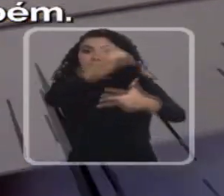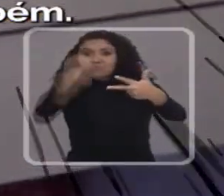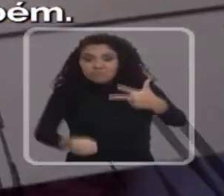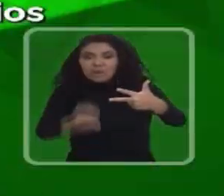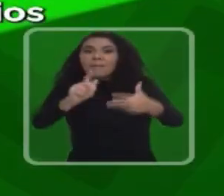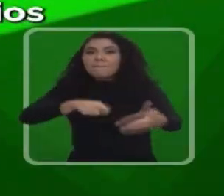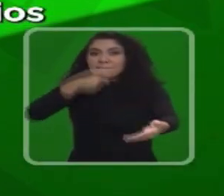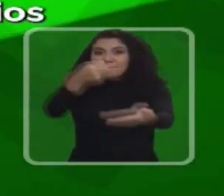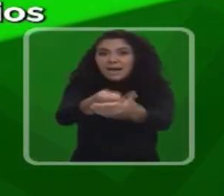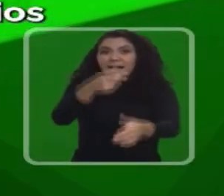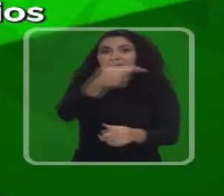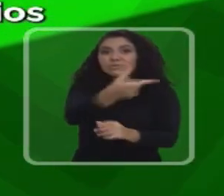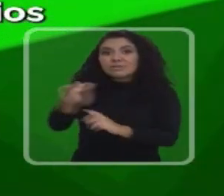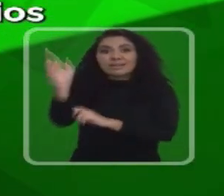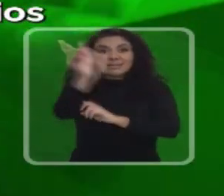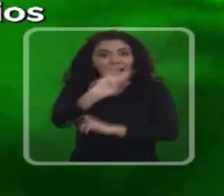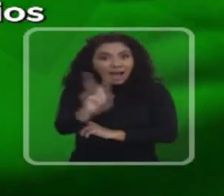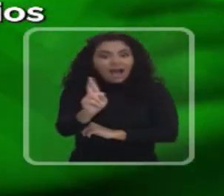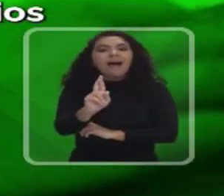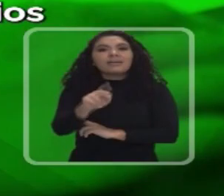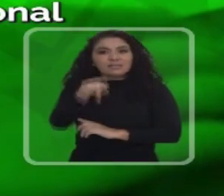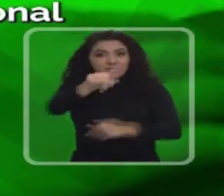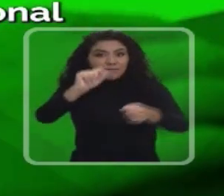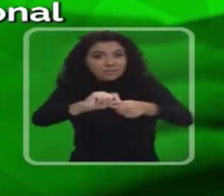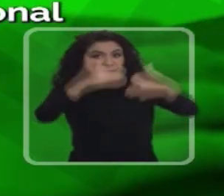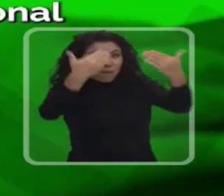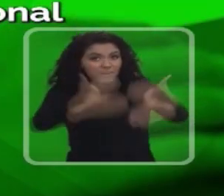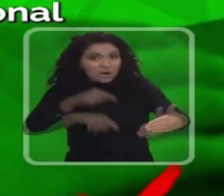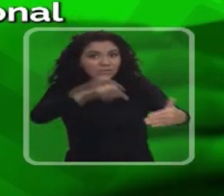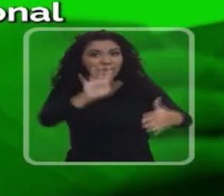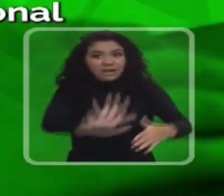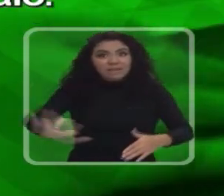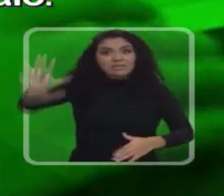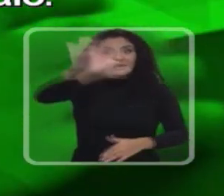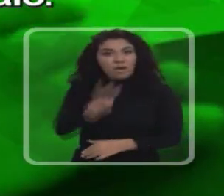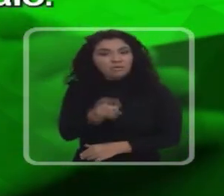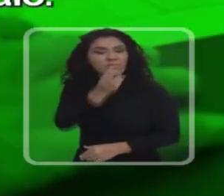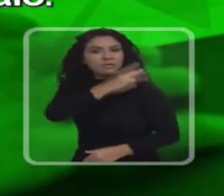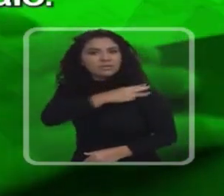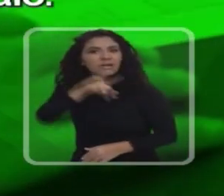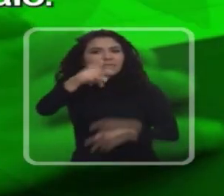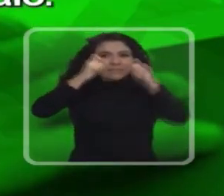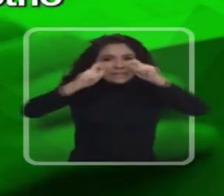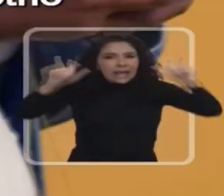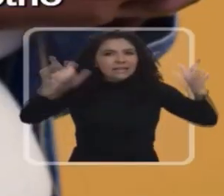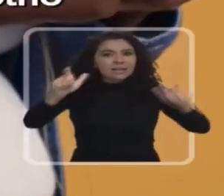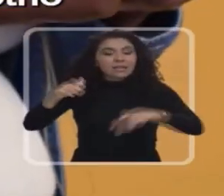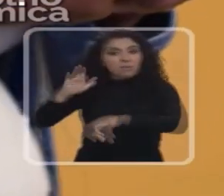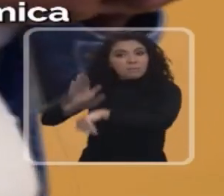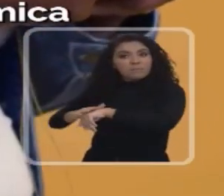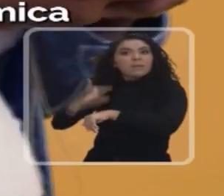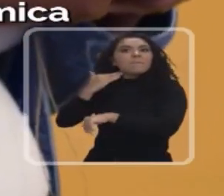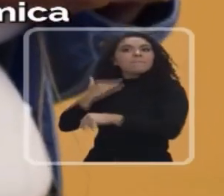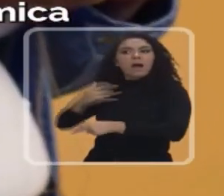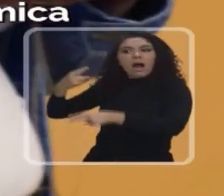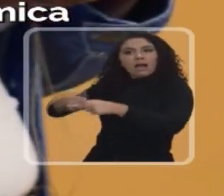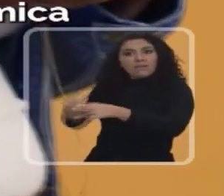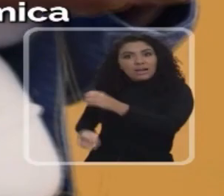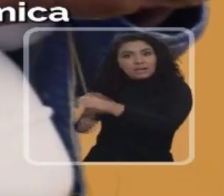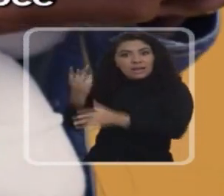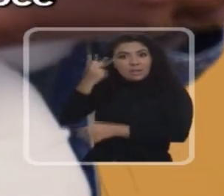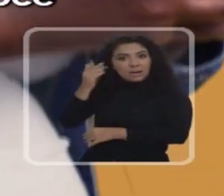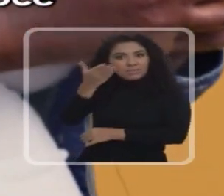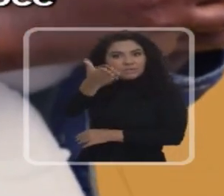também. Mais R$200 na conta de beneficiários que fizerem o Exame Nacional do Ensino Médio. Então fica de olho na conta digital que a